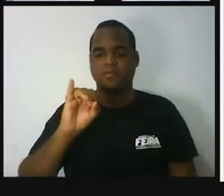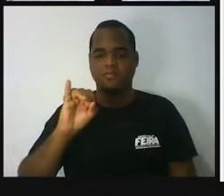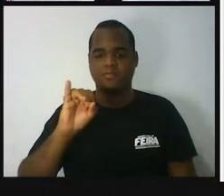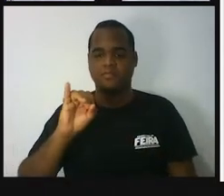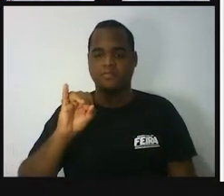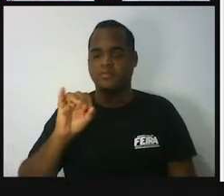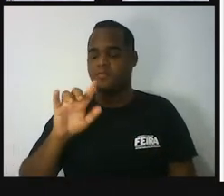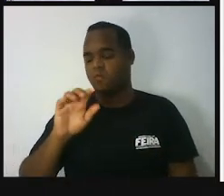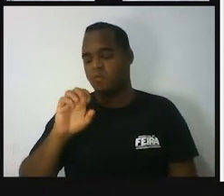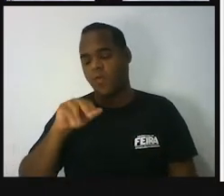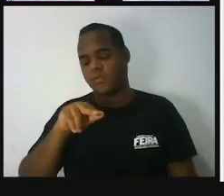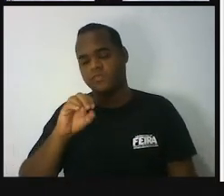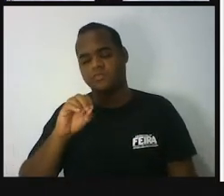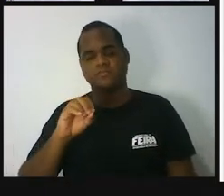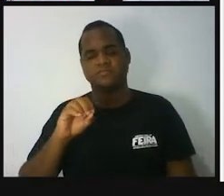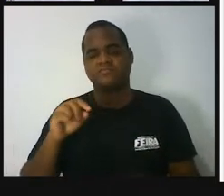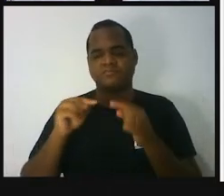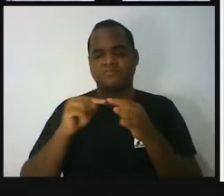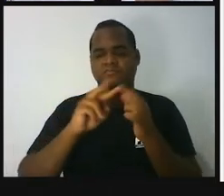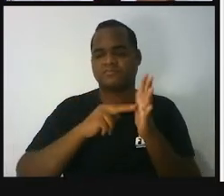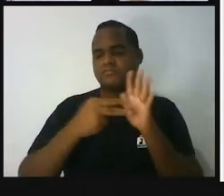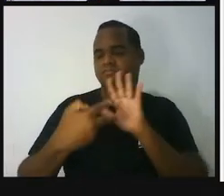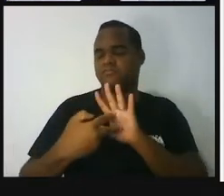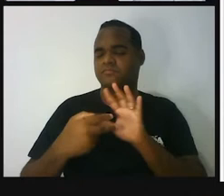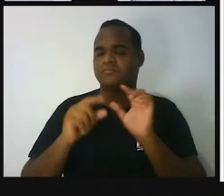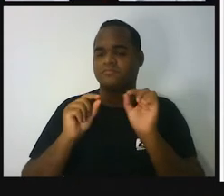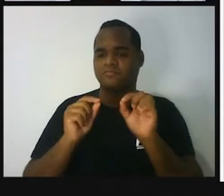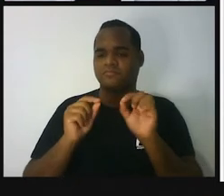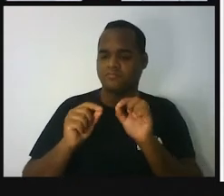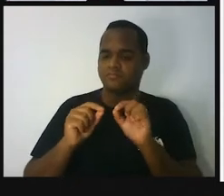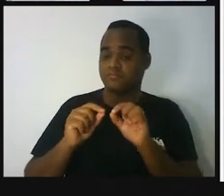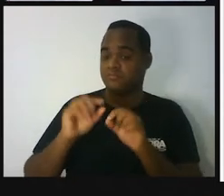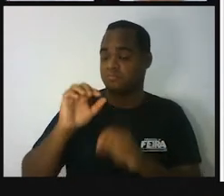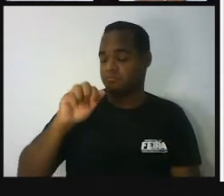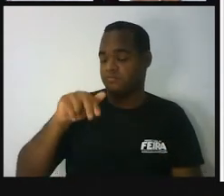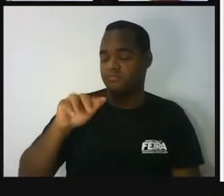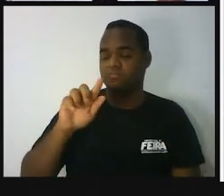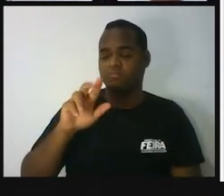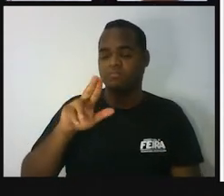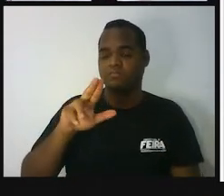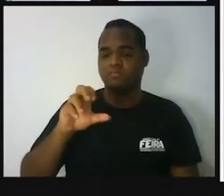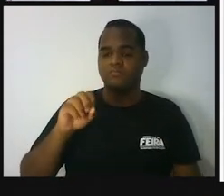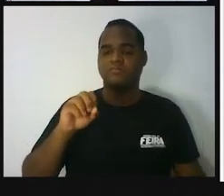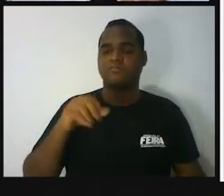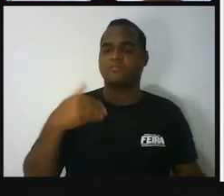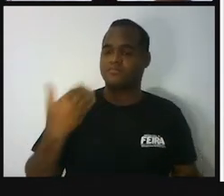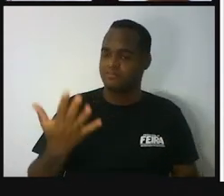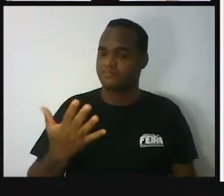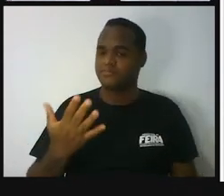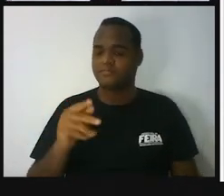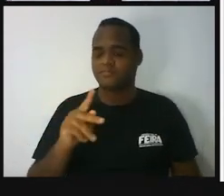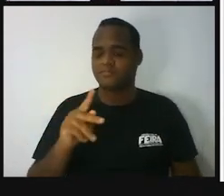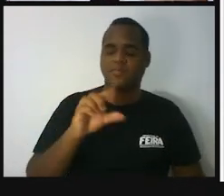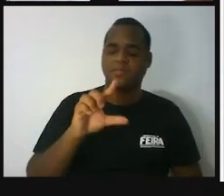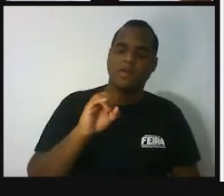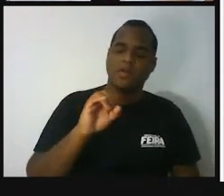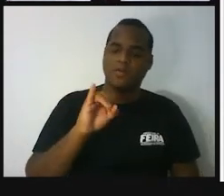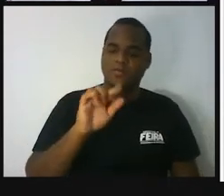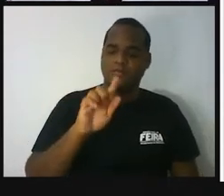gono. Gono significa ângulo, tá? Então, polígono,